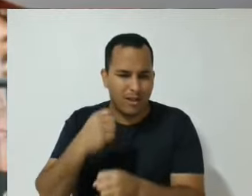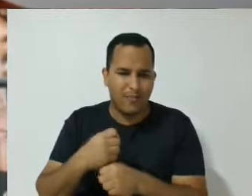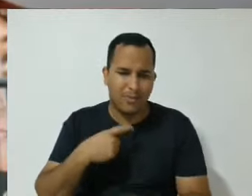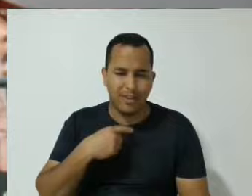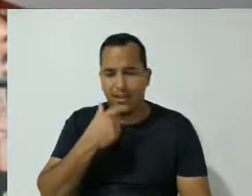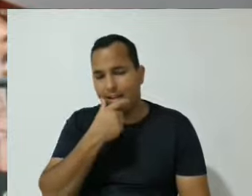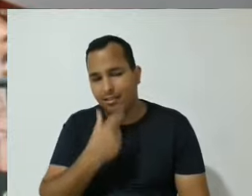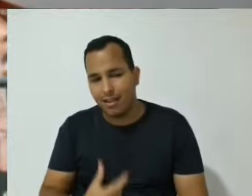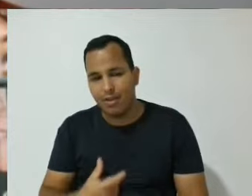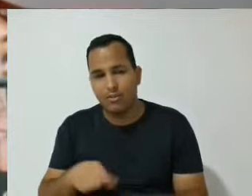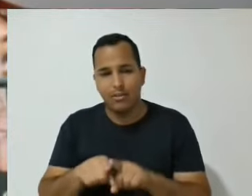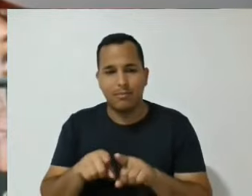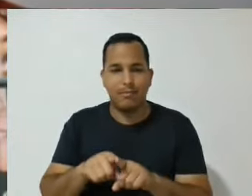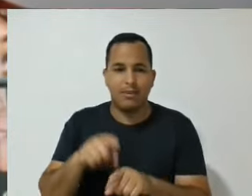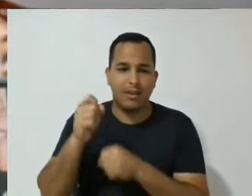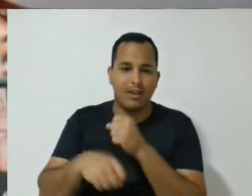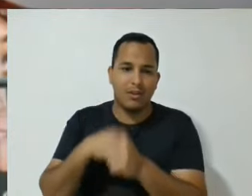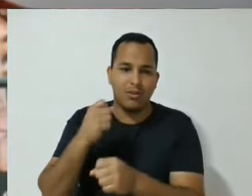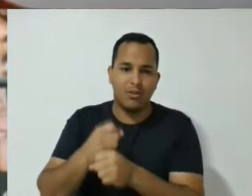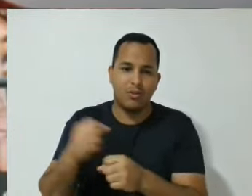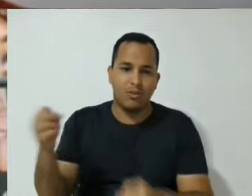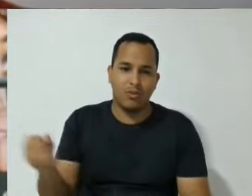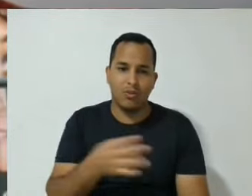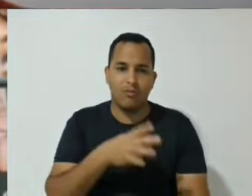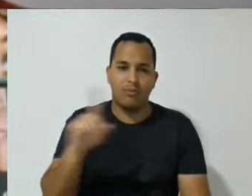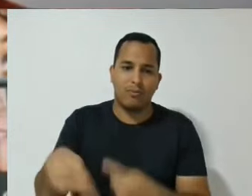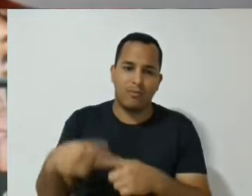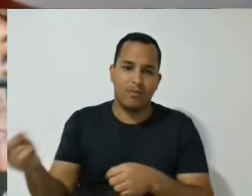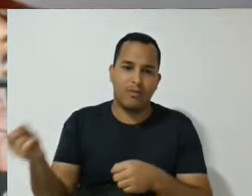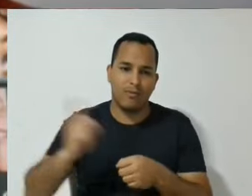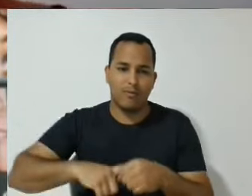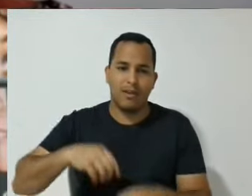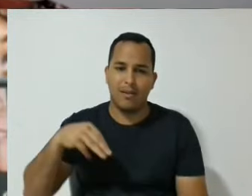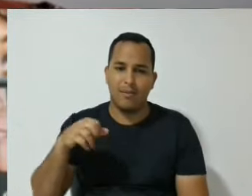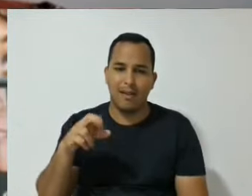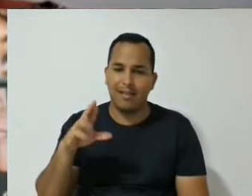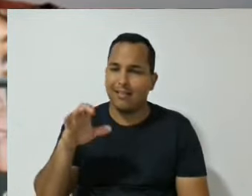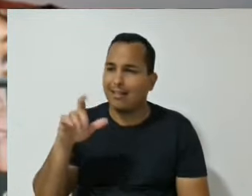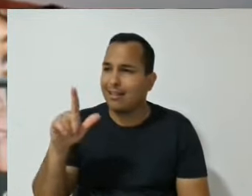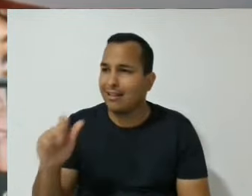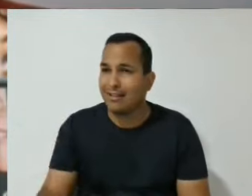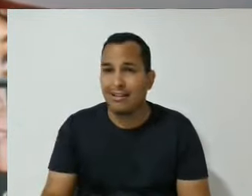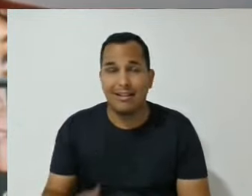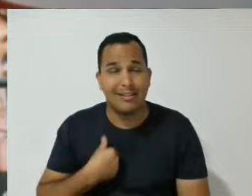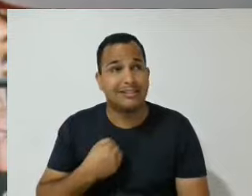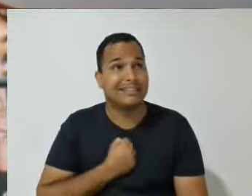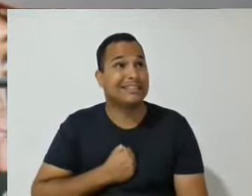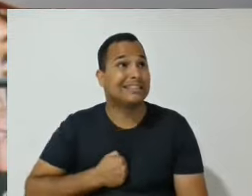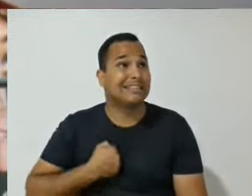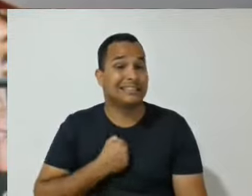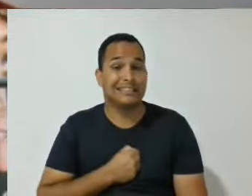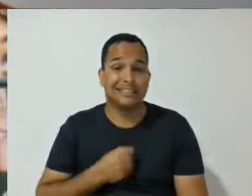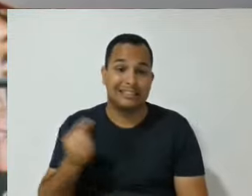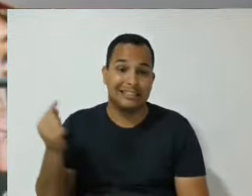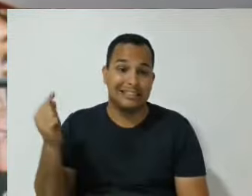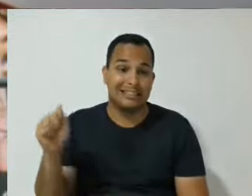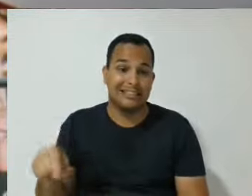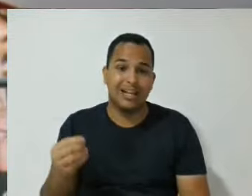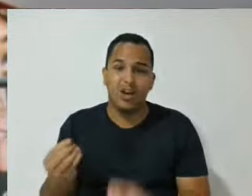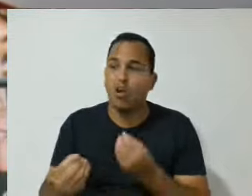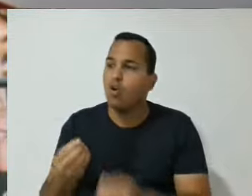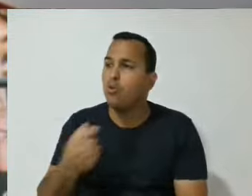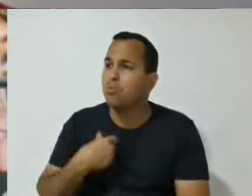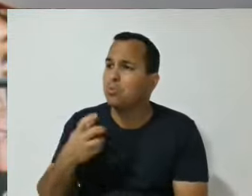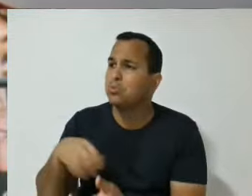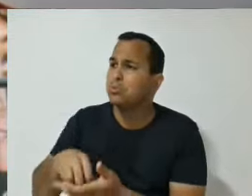Novo, e depois elas voltam, elas, Marcela, que saudade daqui! Como eu consegui ficar sem o Centro Cultural?